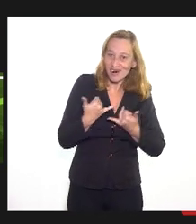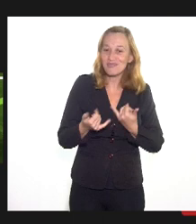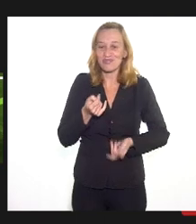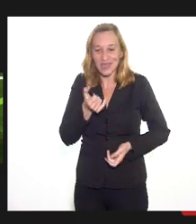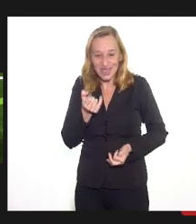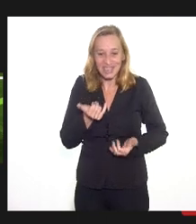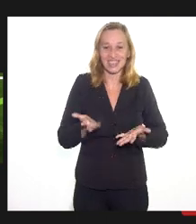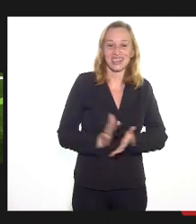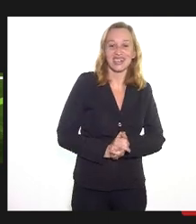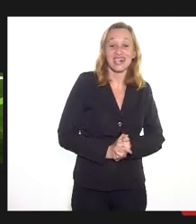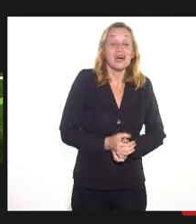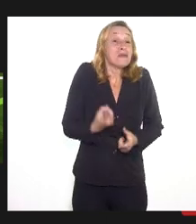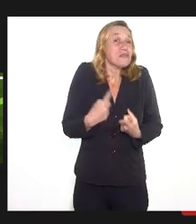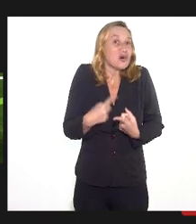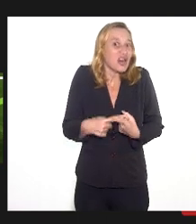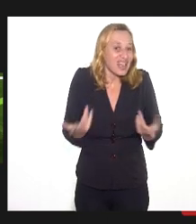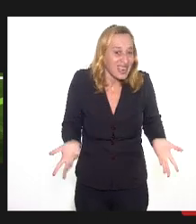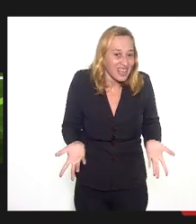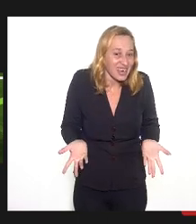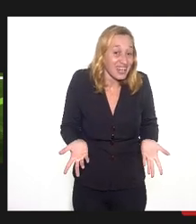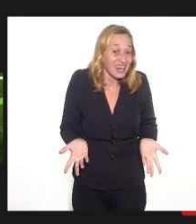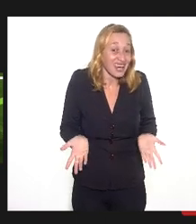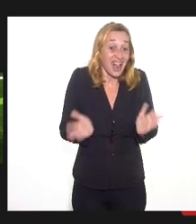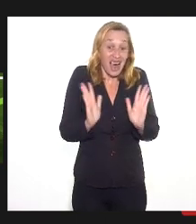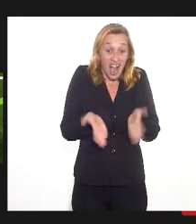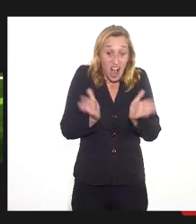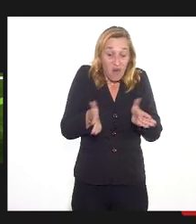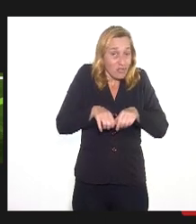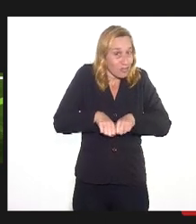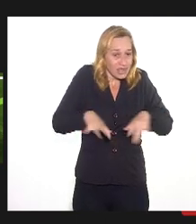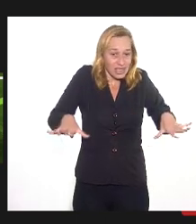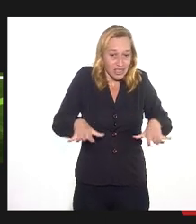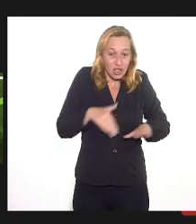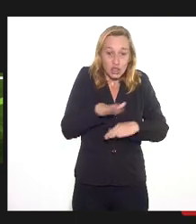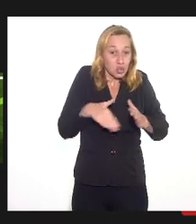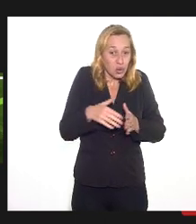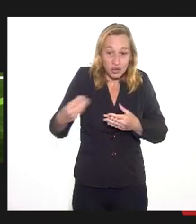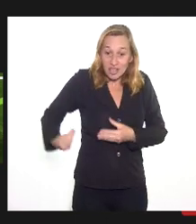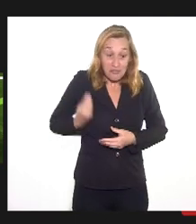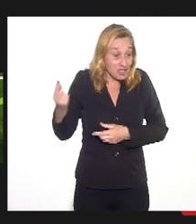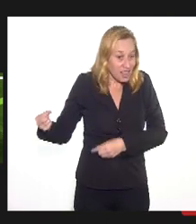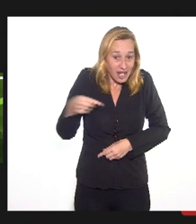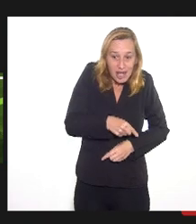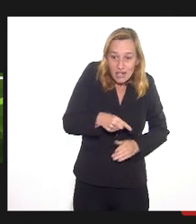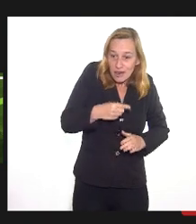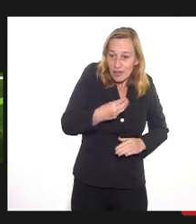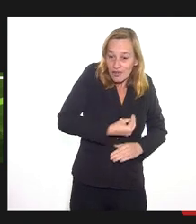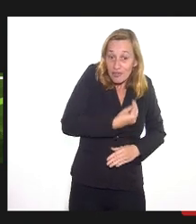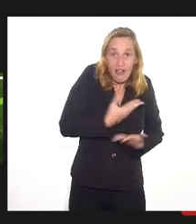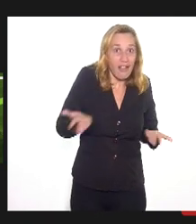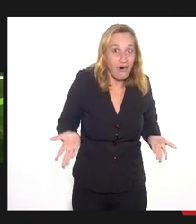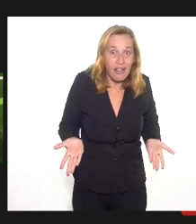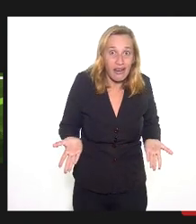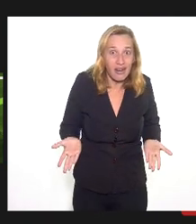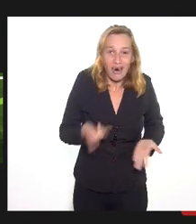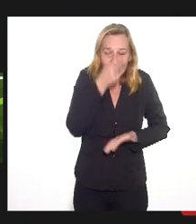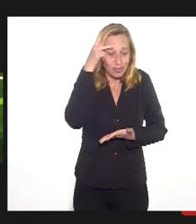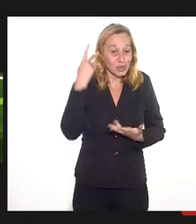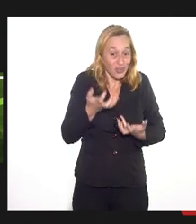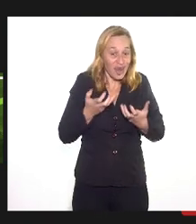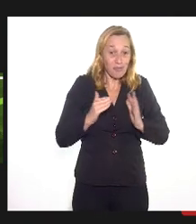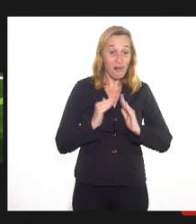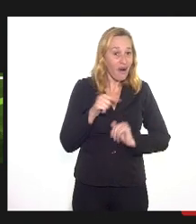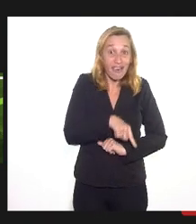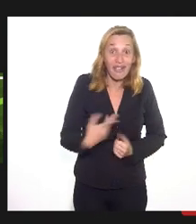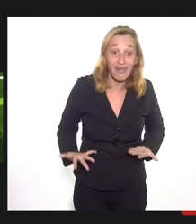mesmo. Porque... Agora, então, na pandemia, todo mundo quer vir morar aqui. A maioria das pessoas, vou para